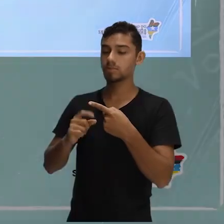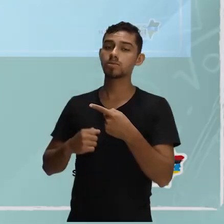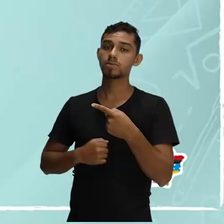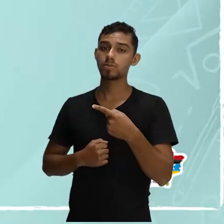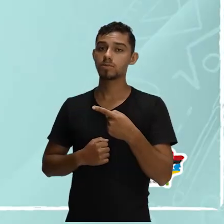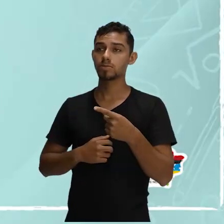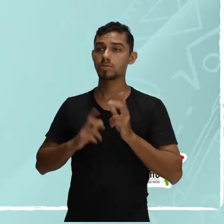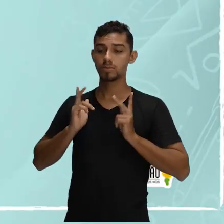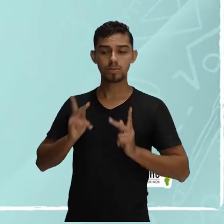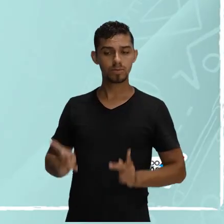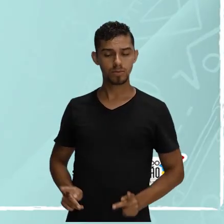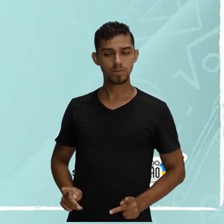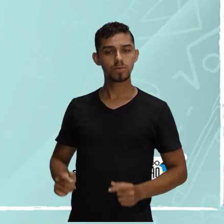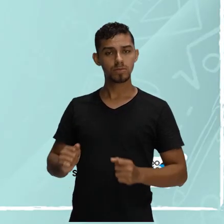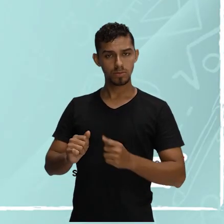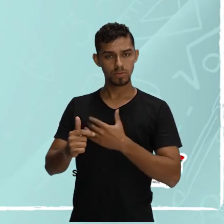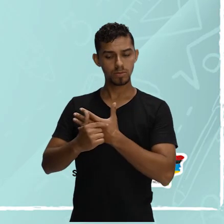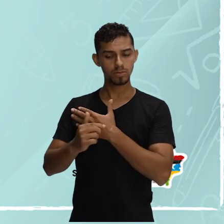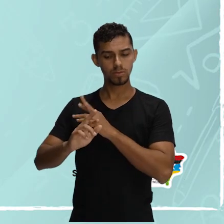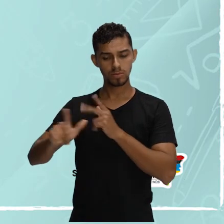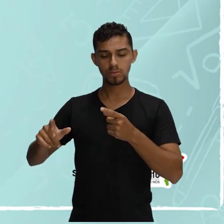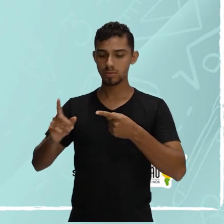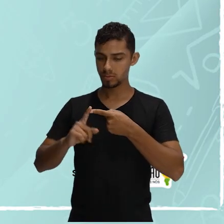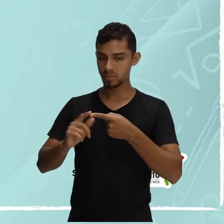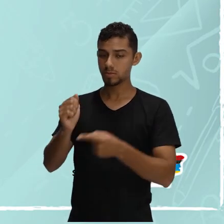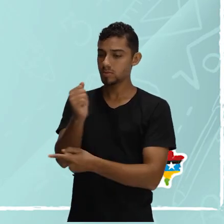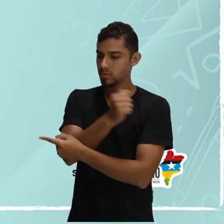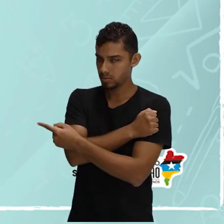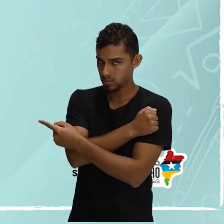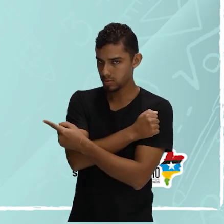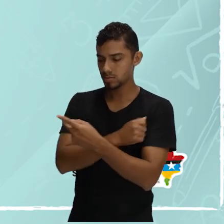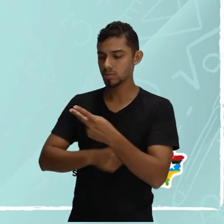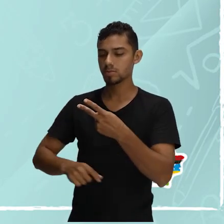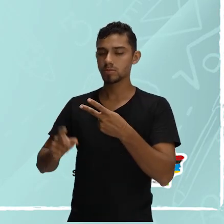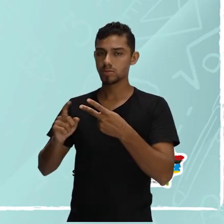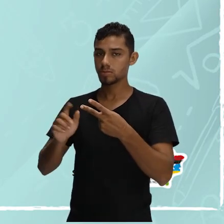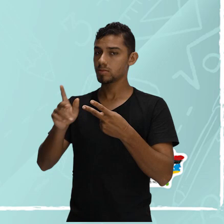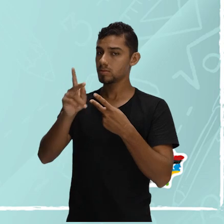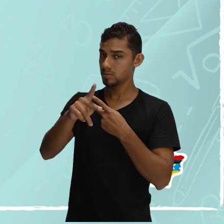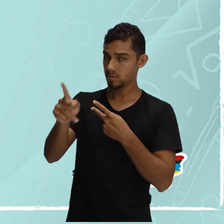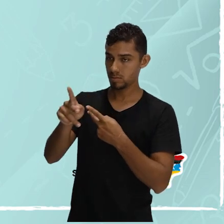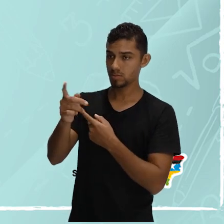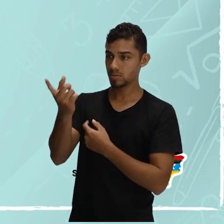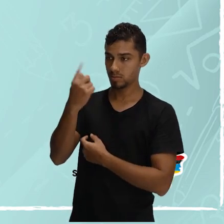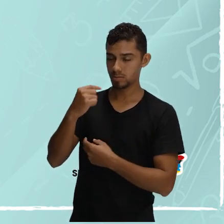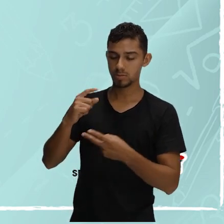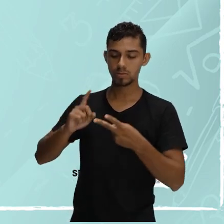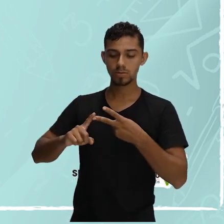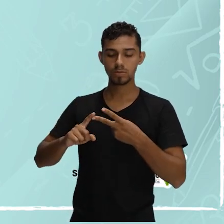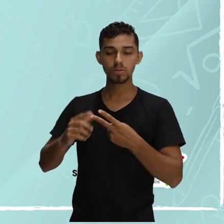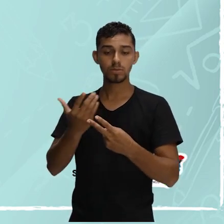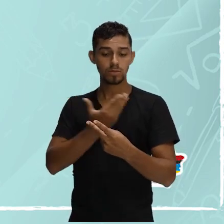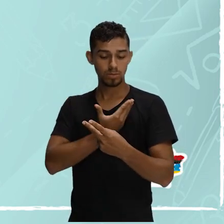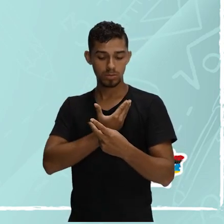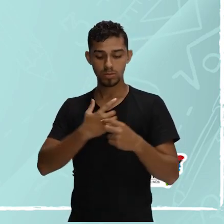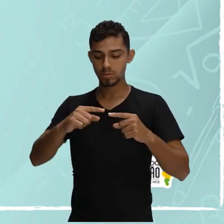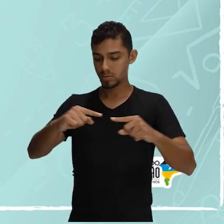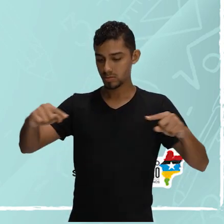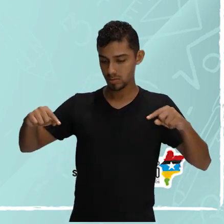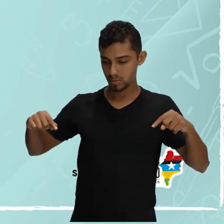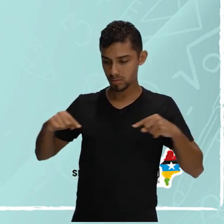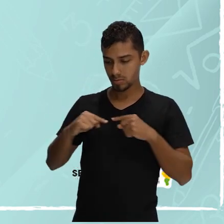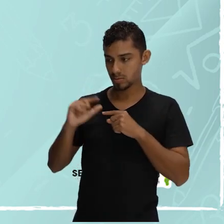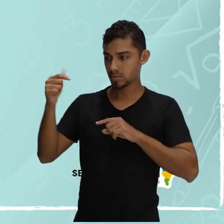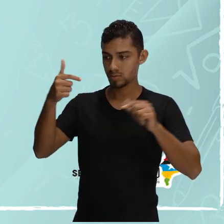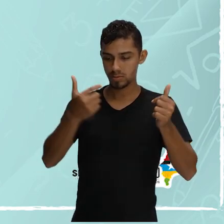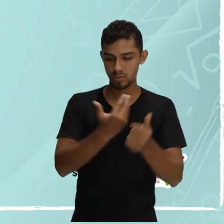status comporta papéis diferentes. Ele é aluno em relação ao professor, ele é colega em relação às